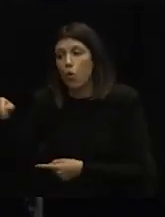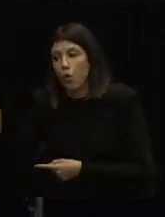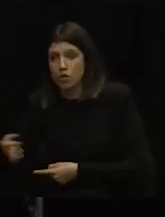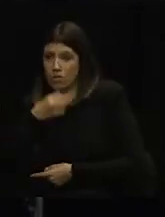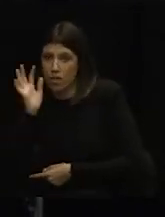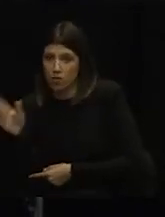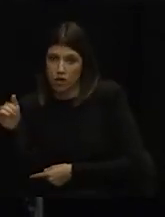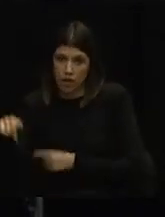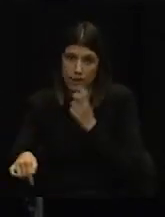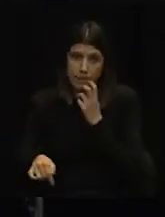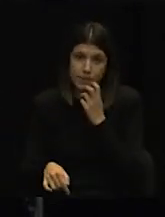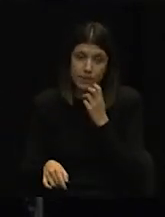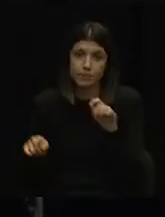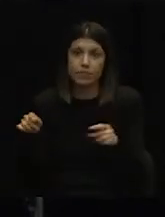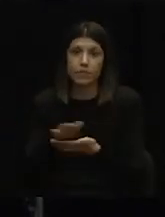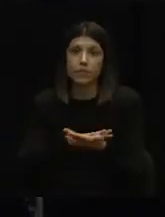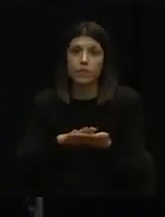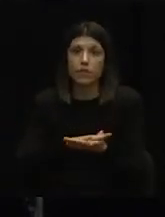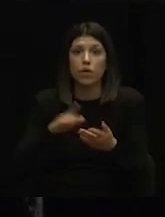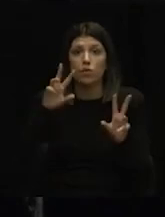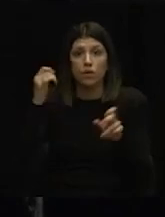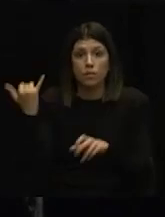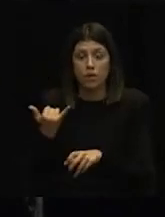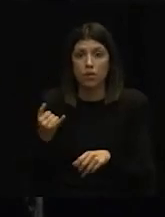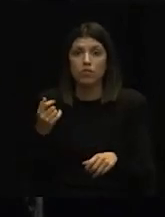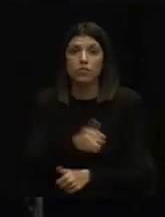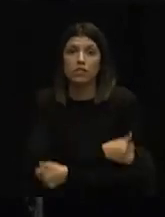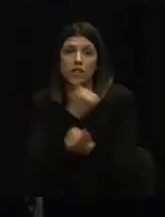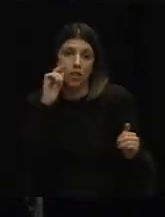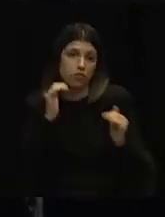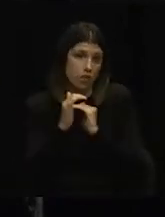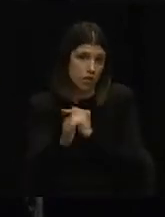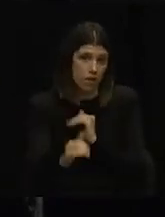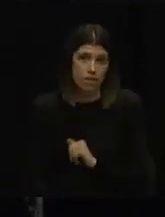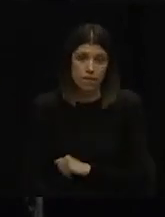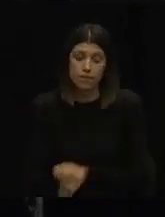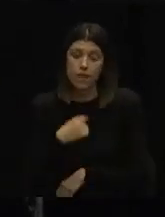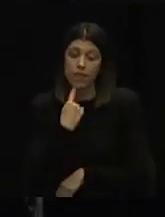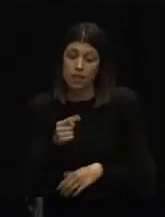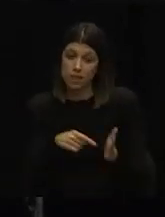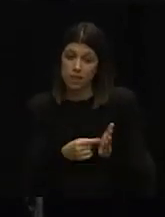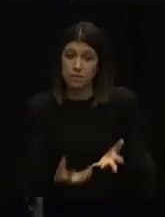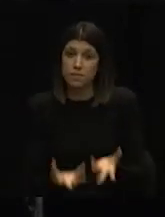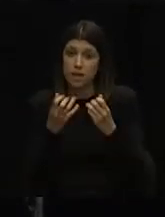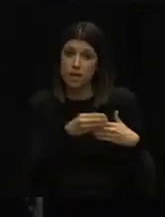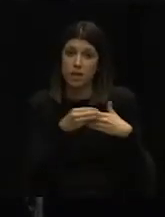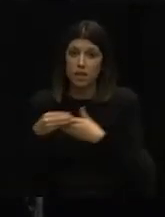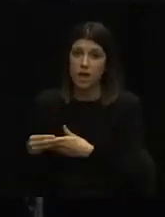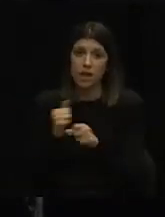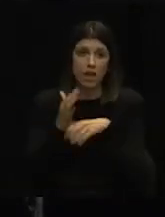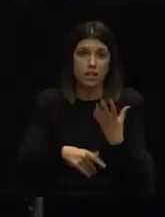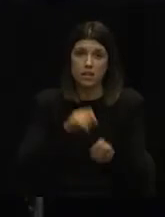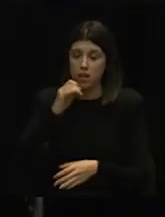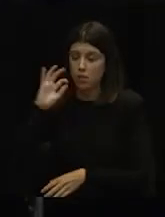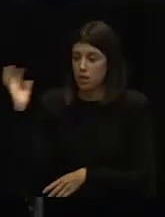aqui também referidas o Pilar dois as grandes opções do plano and to use uma cidade sustentável indica-se que se quer assumir a liderança na